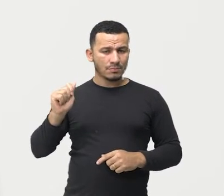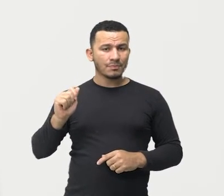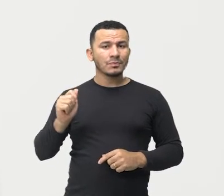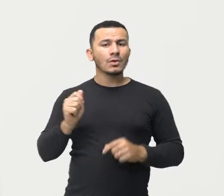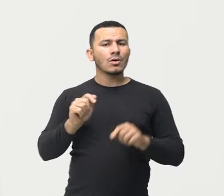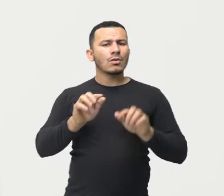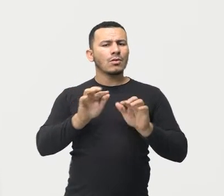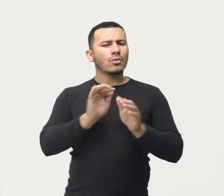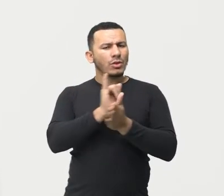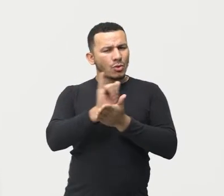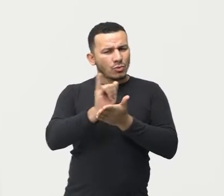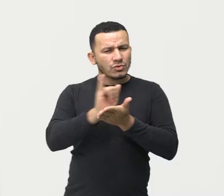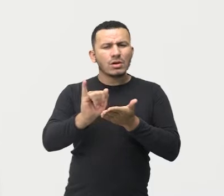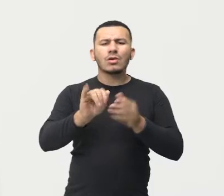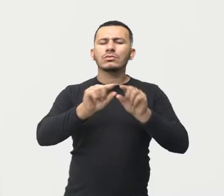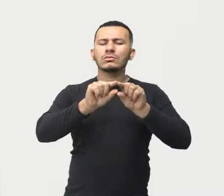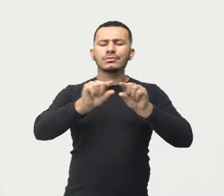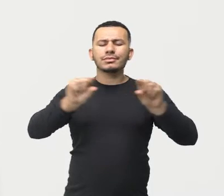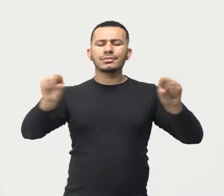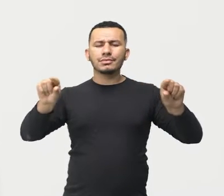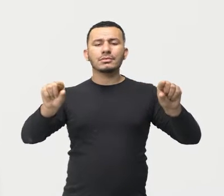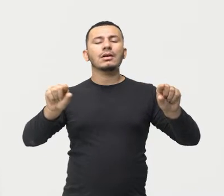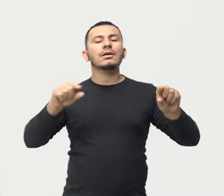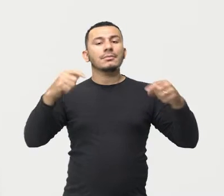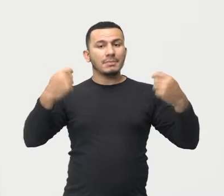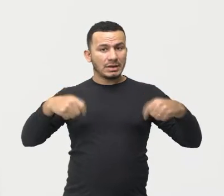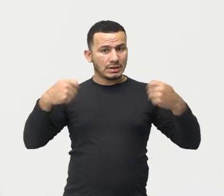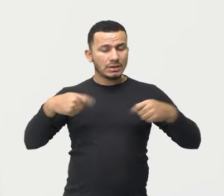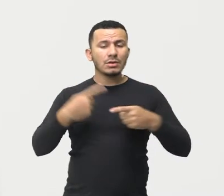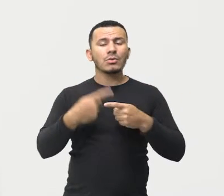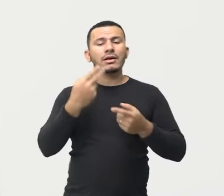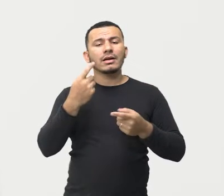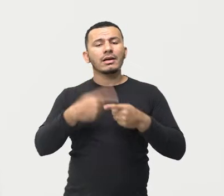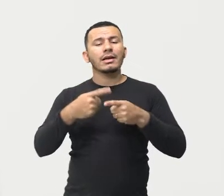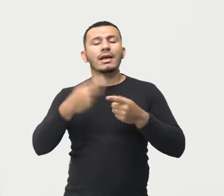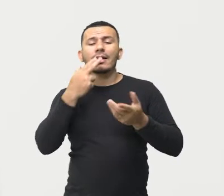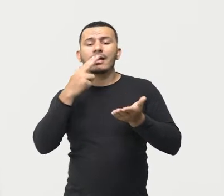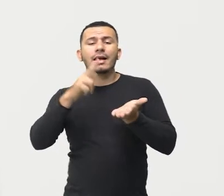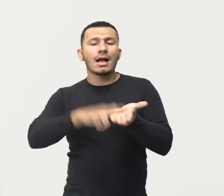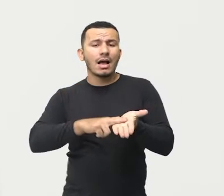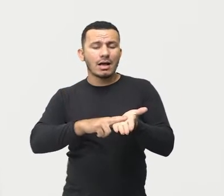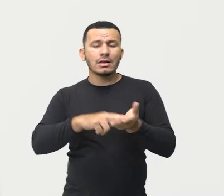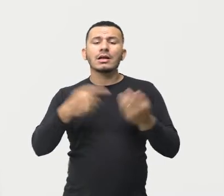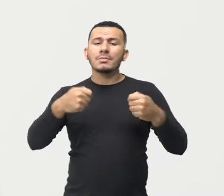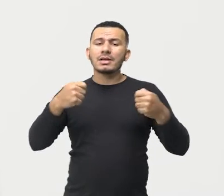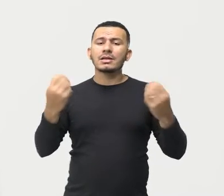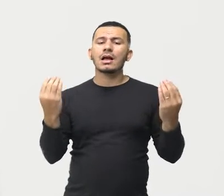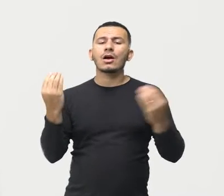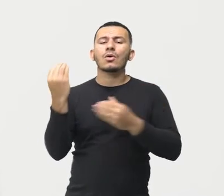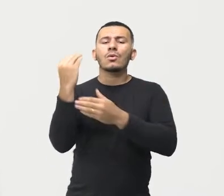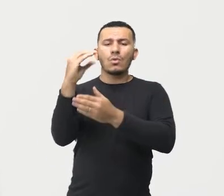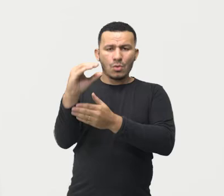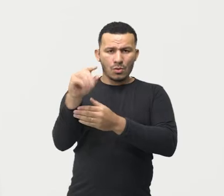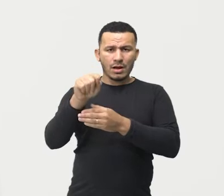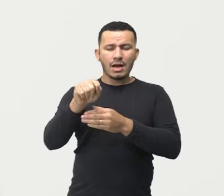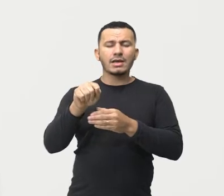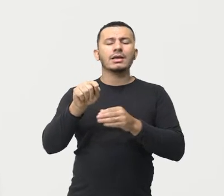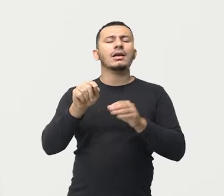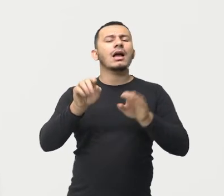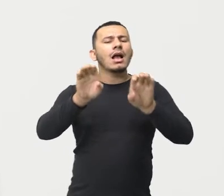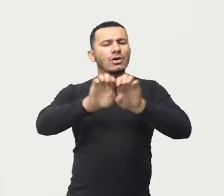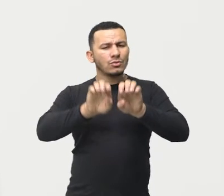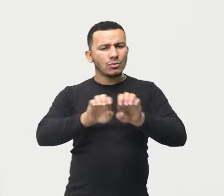no começo, é importante, por se tratar de uma carta, que você mantenha alguns aspectos relacionados